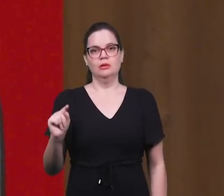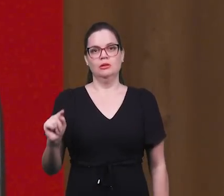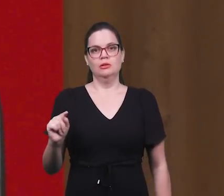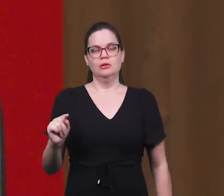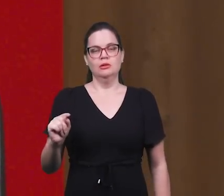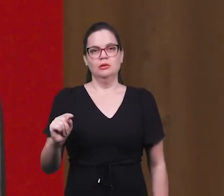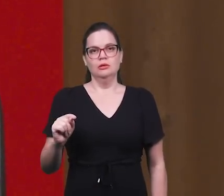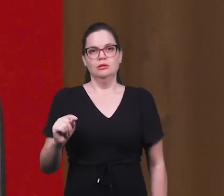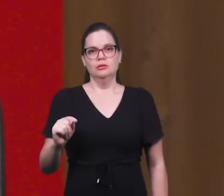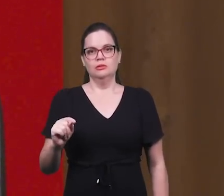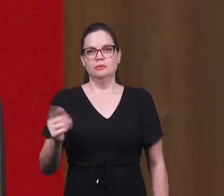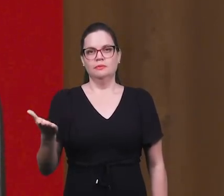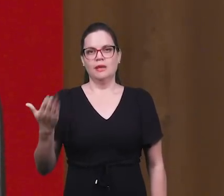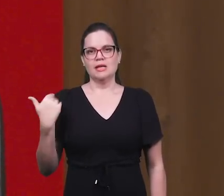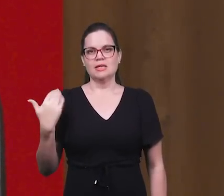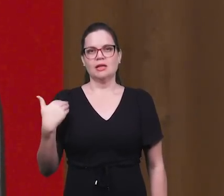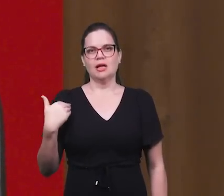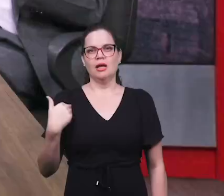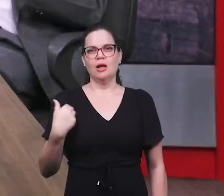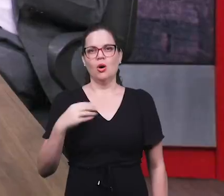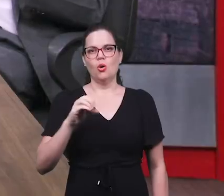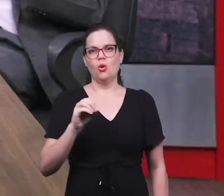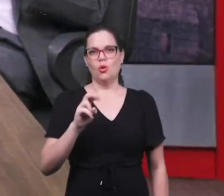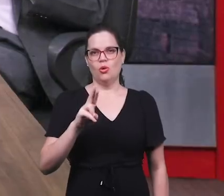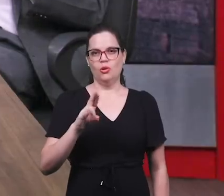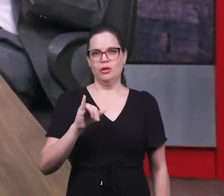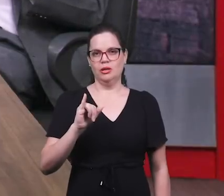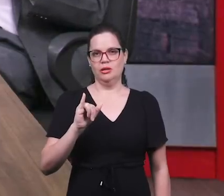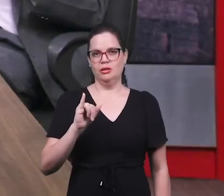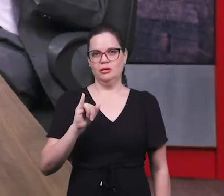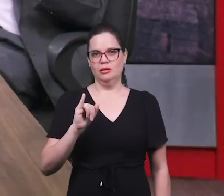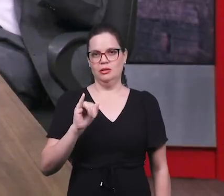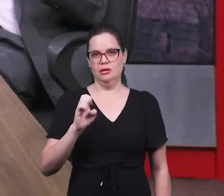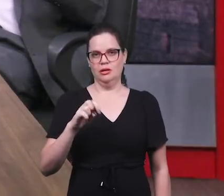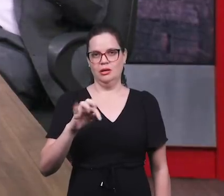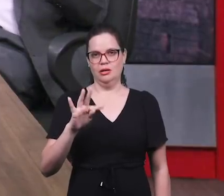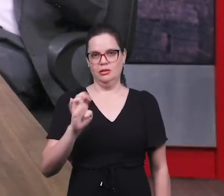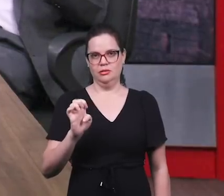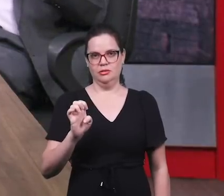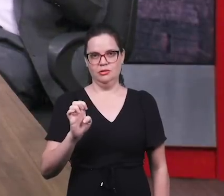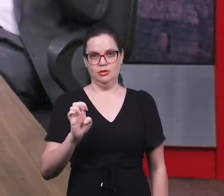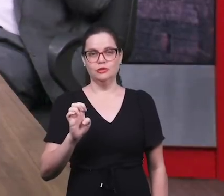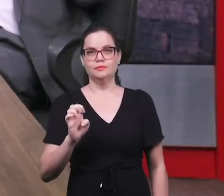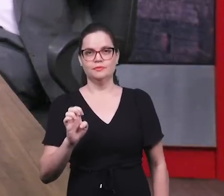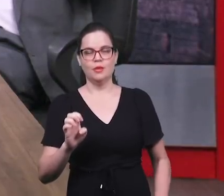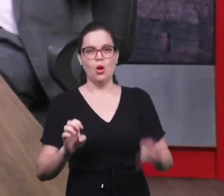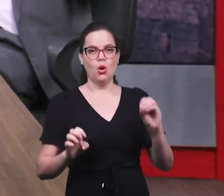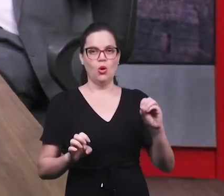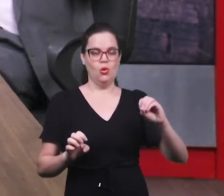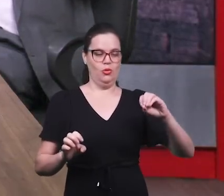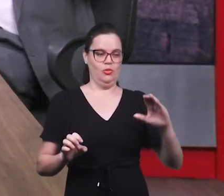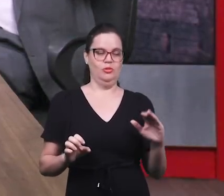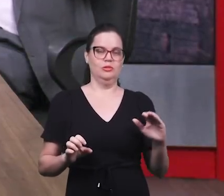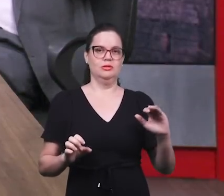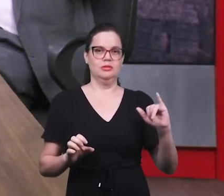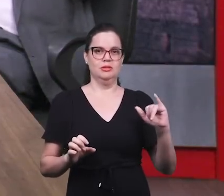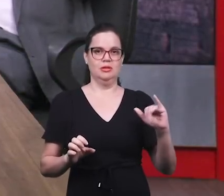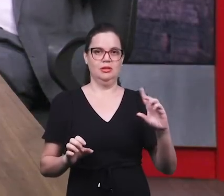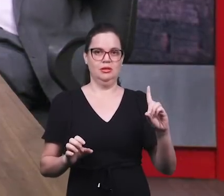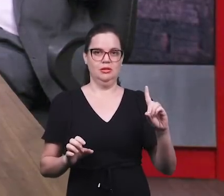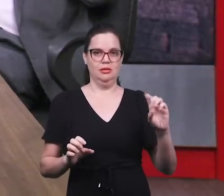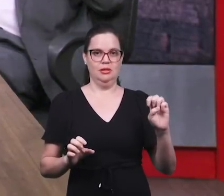era do Oriente, né? Ele era o imperador do Oriente. O imperador do Ocidente era